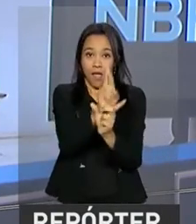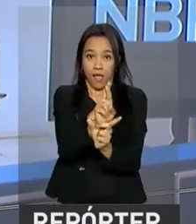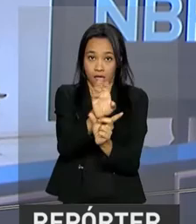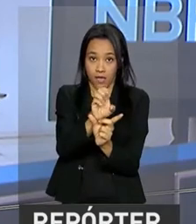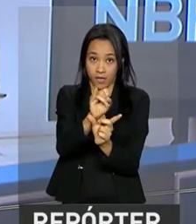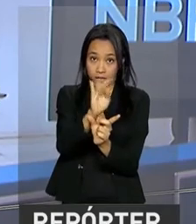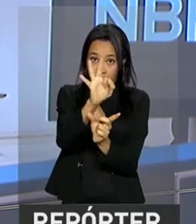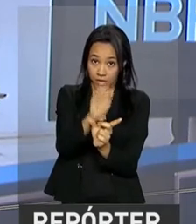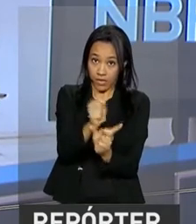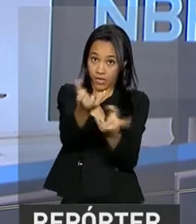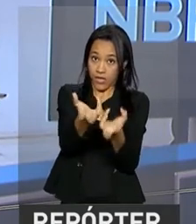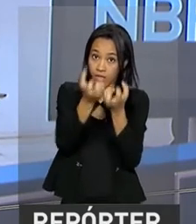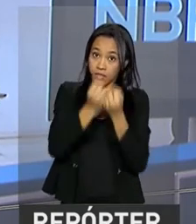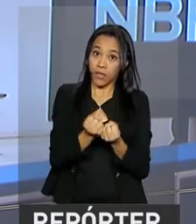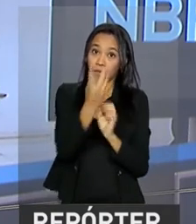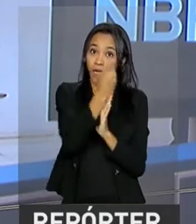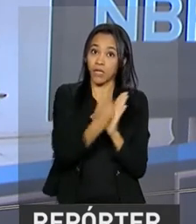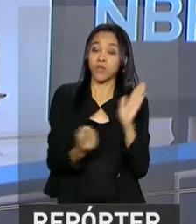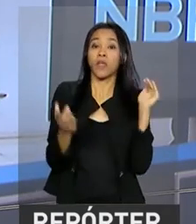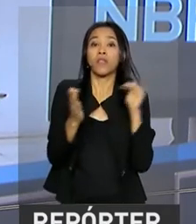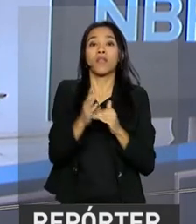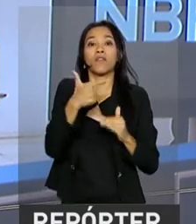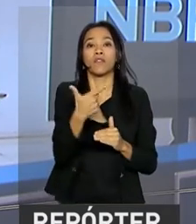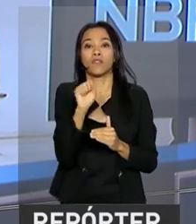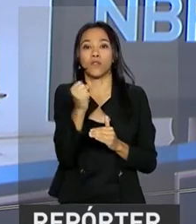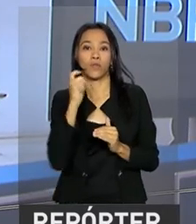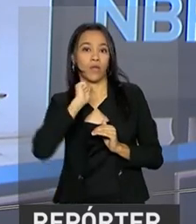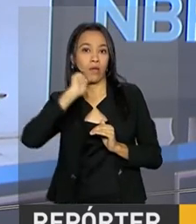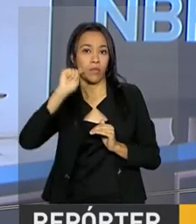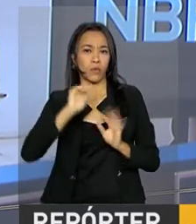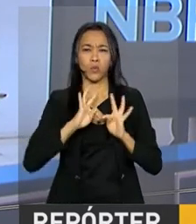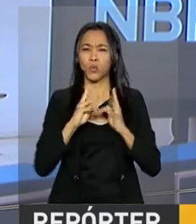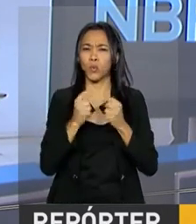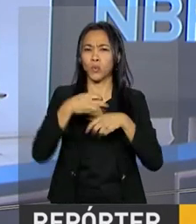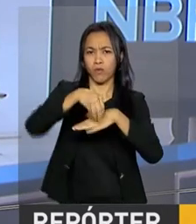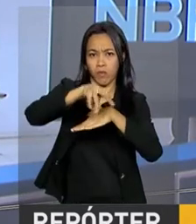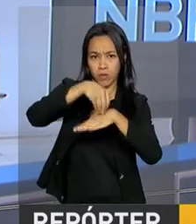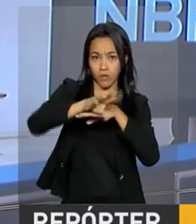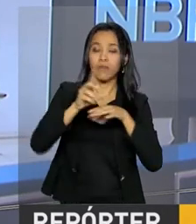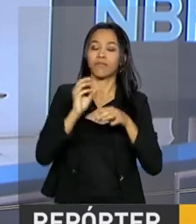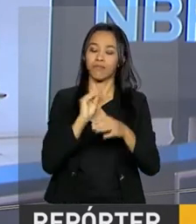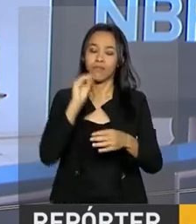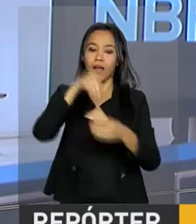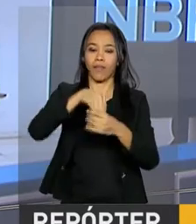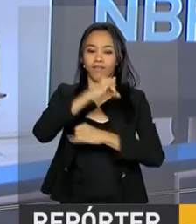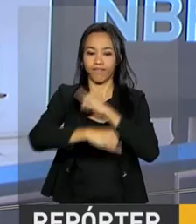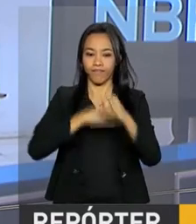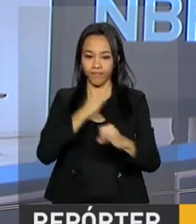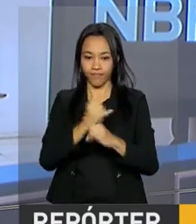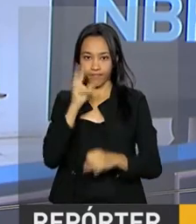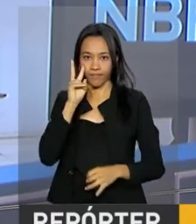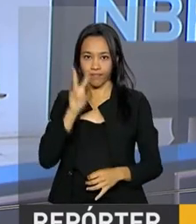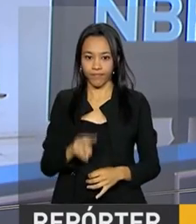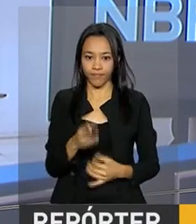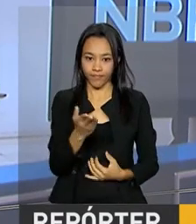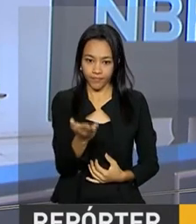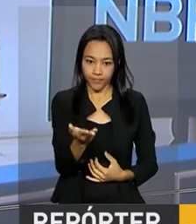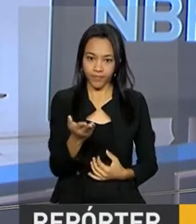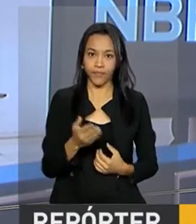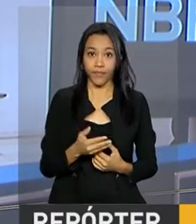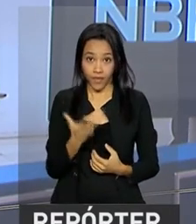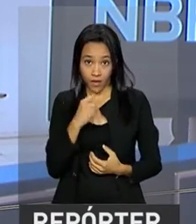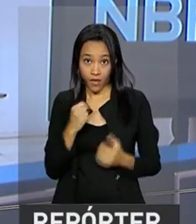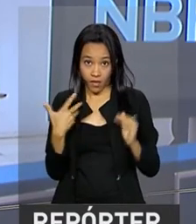milhões de declarações até o dia 28 de abril. Todas as informações estão na página da Receita na internet. Quem